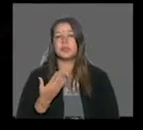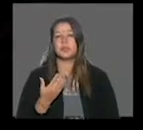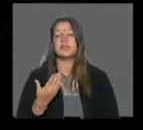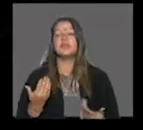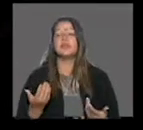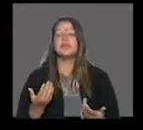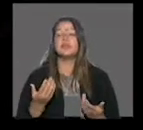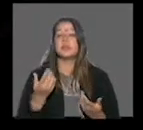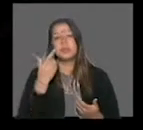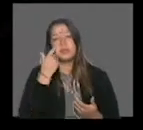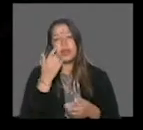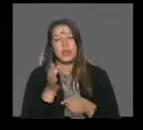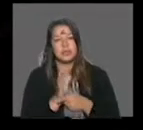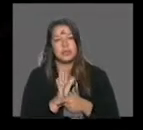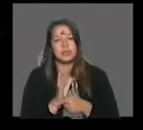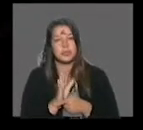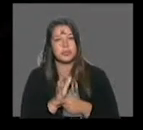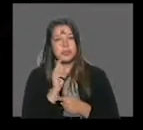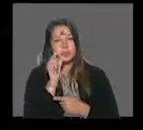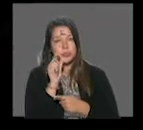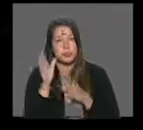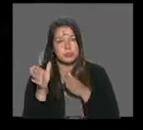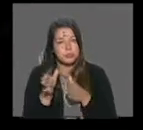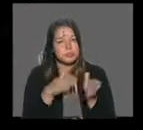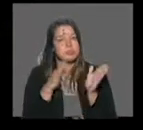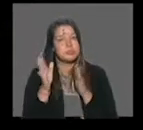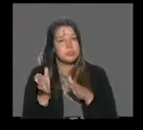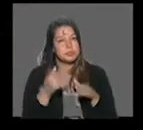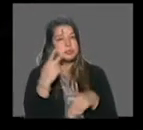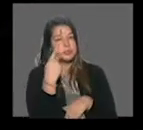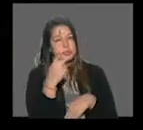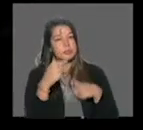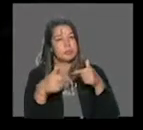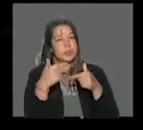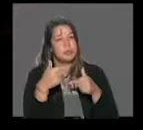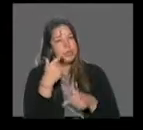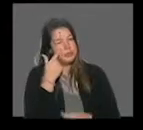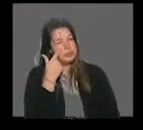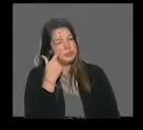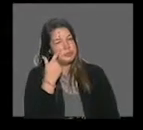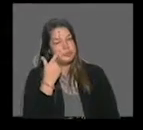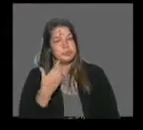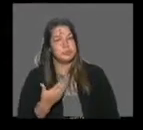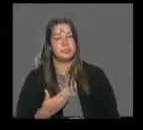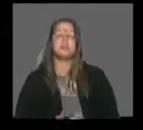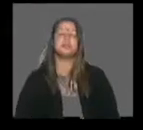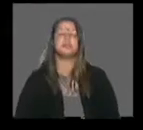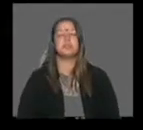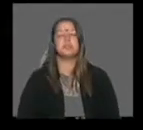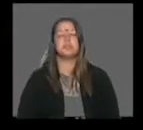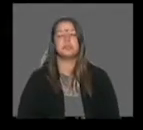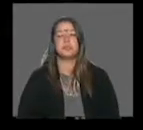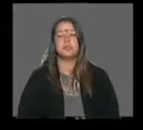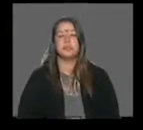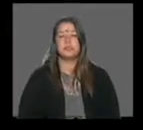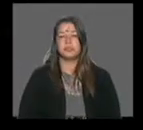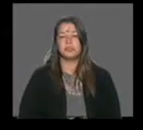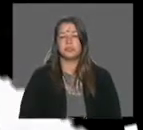Exato. Vamos ver aqui um pouquinho do seu trabalho. A gente não está enxergando, peraí.